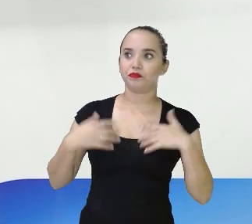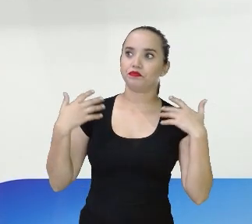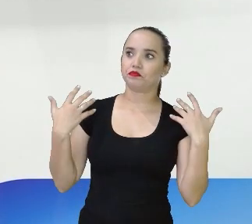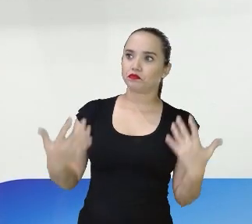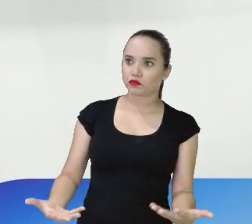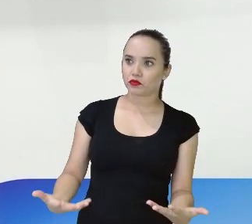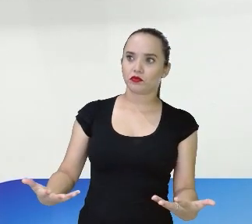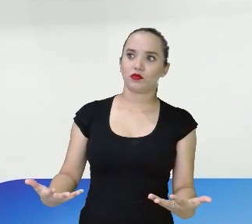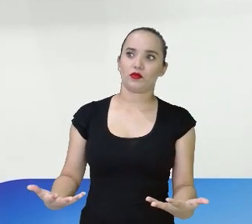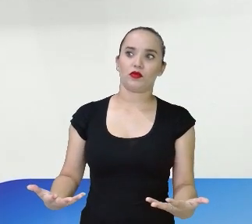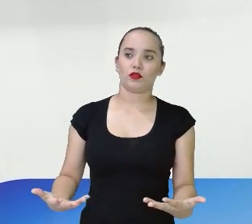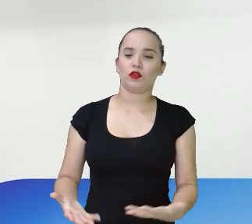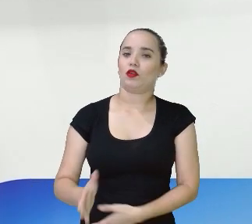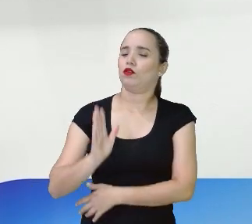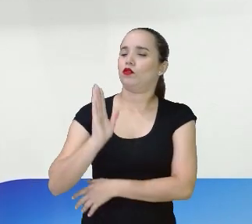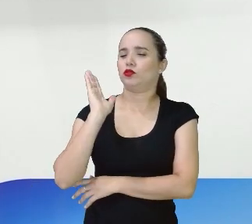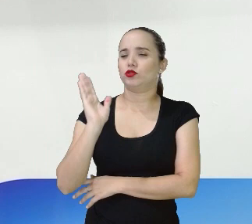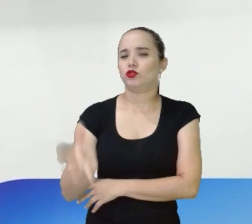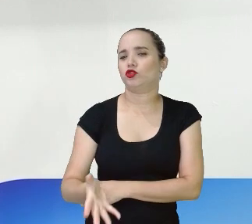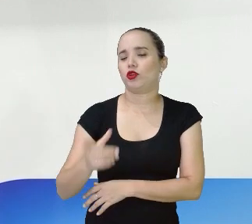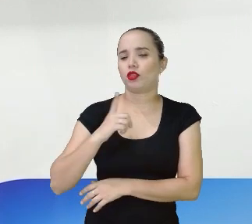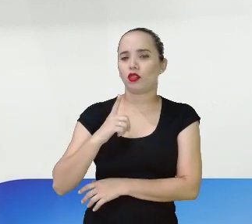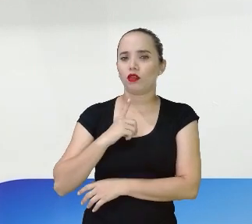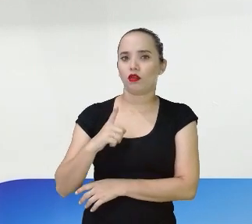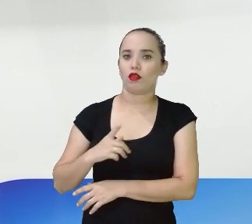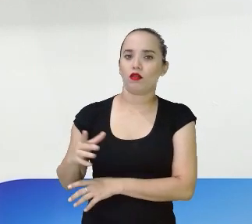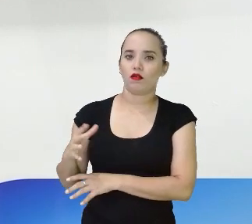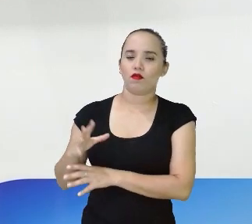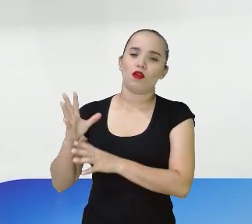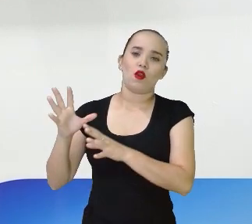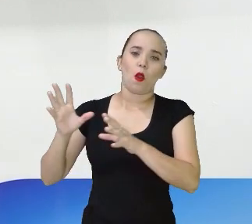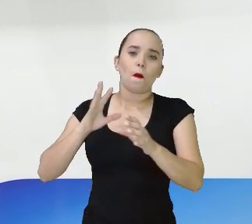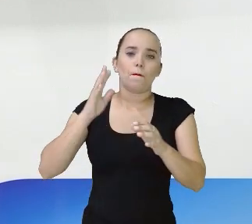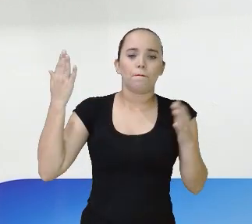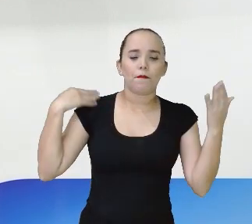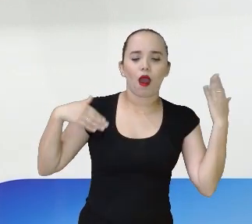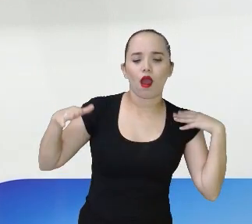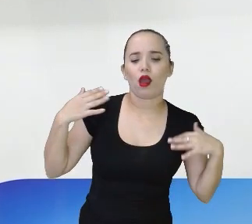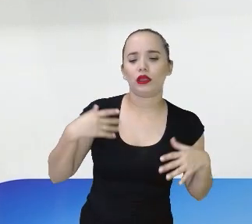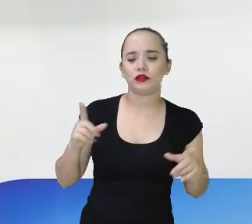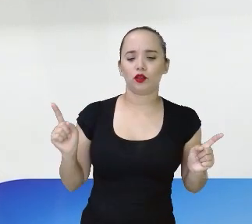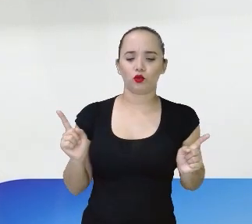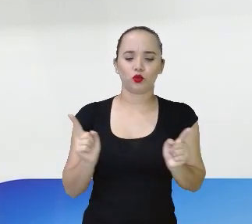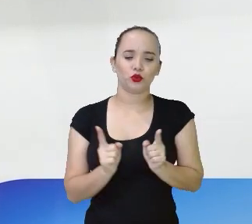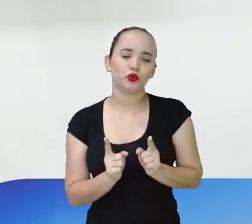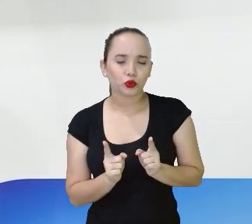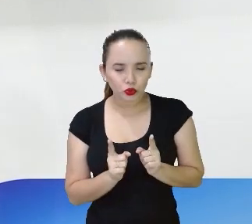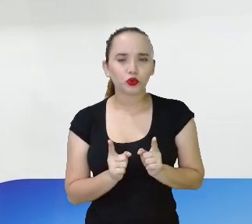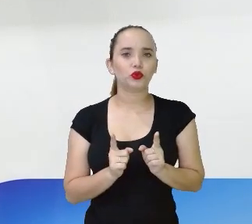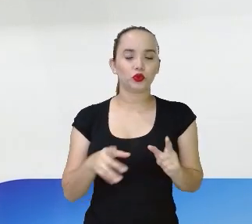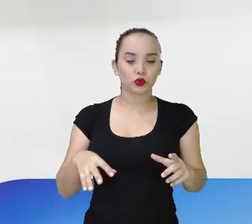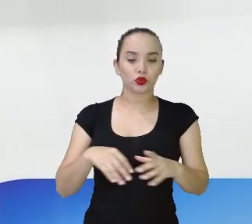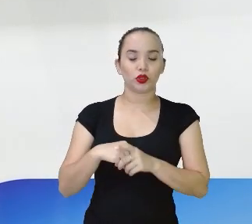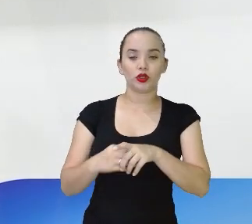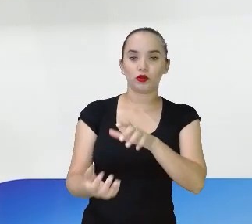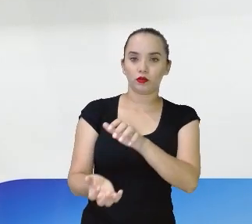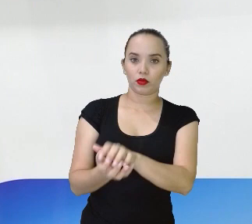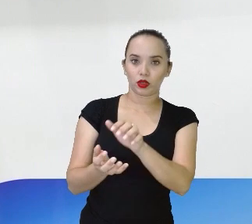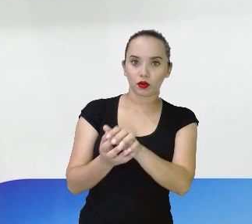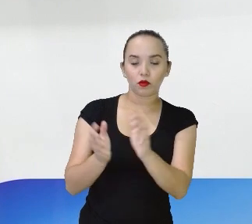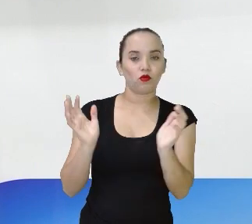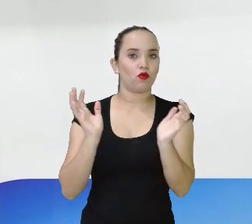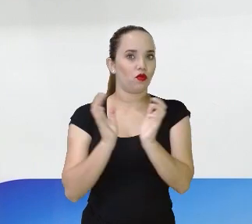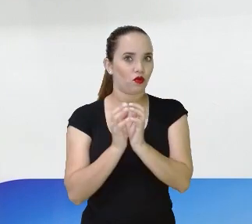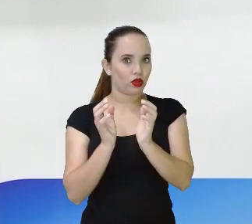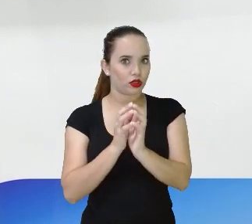Ok, nós fizemos um breve passeio por Pernambuco, né, um breve passeio por Recife e